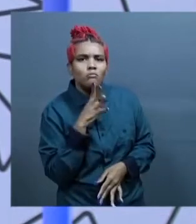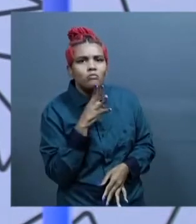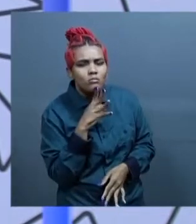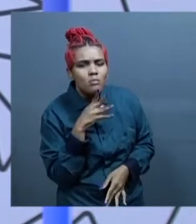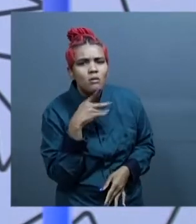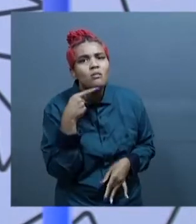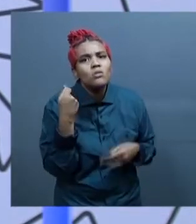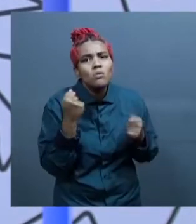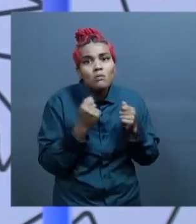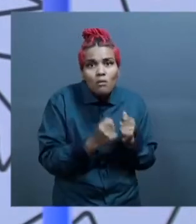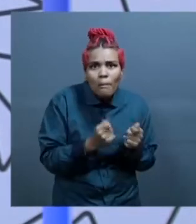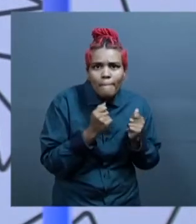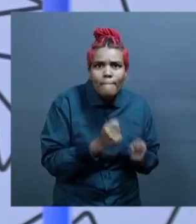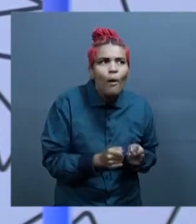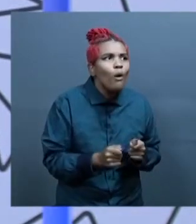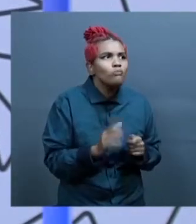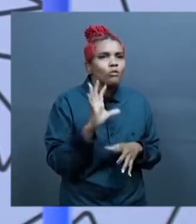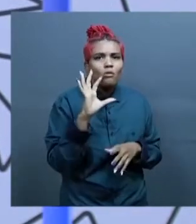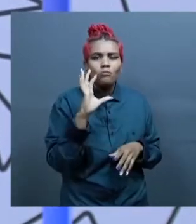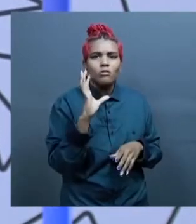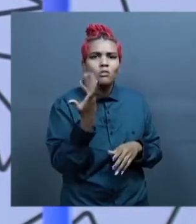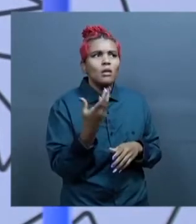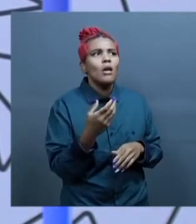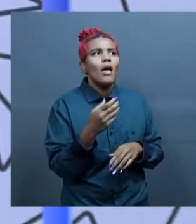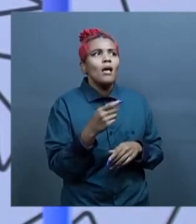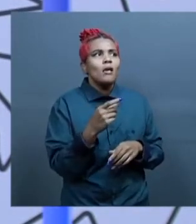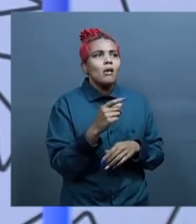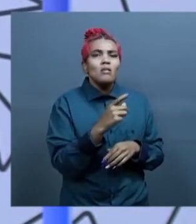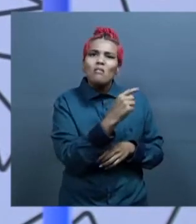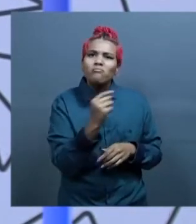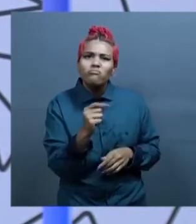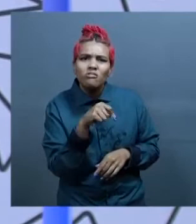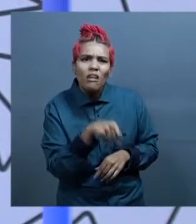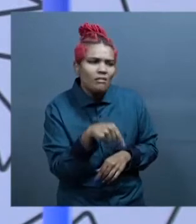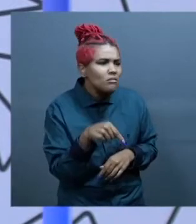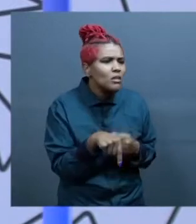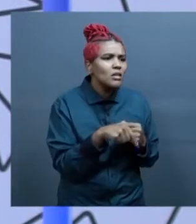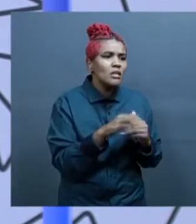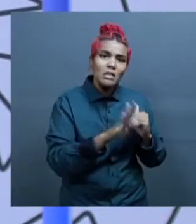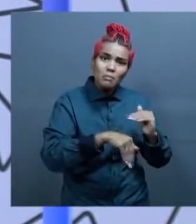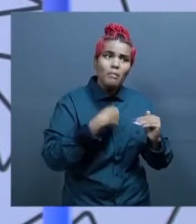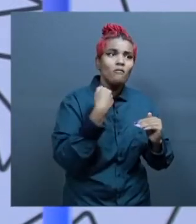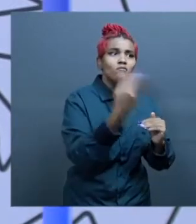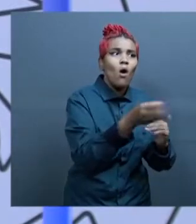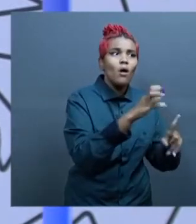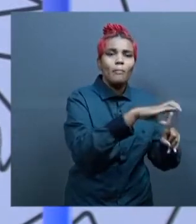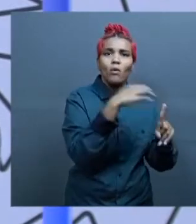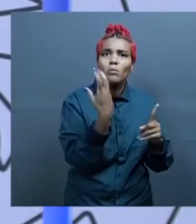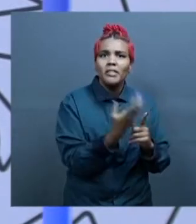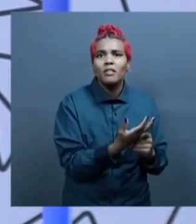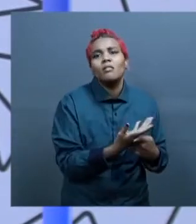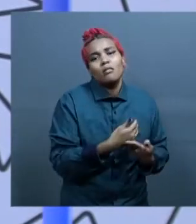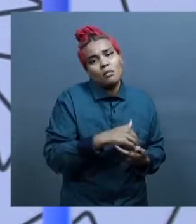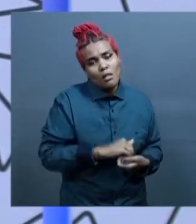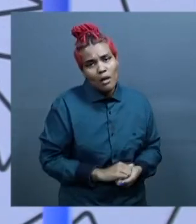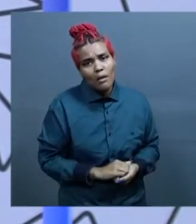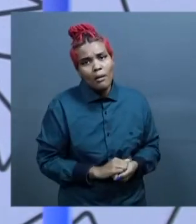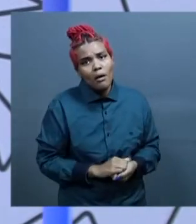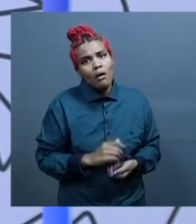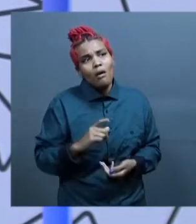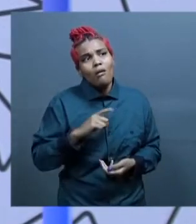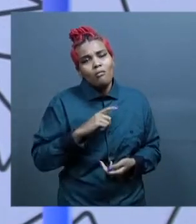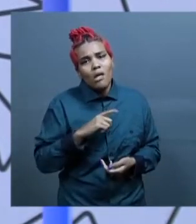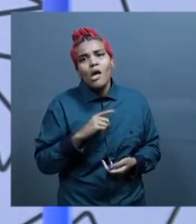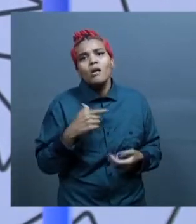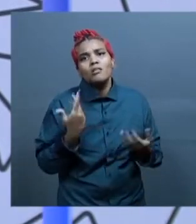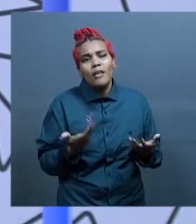sair da universidade e para a comunidade que essa comunidade populações como geral possa ter certa forma atitudes mais sustentáveis